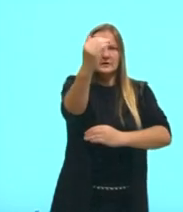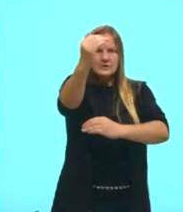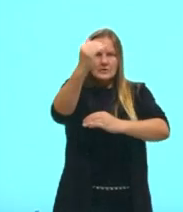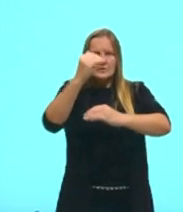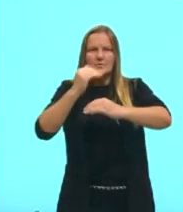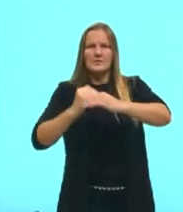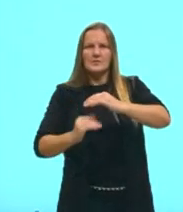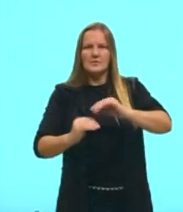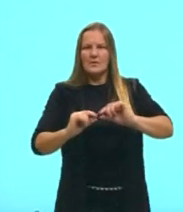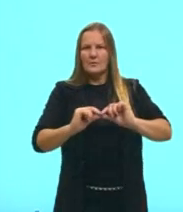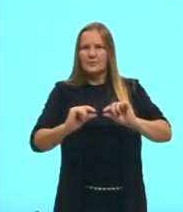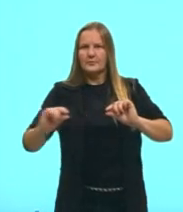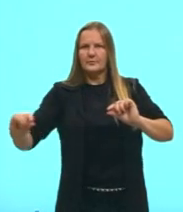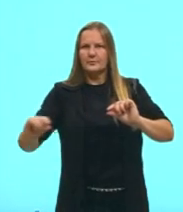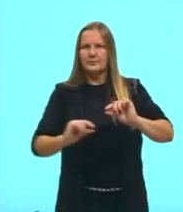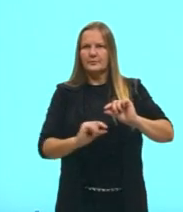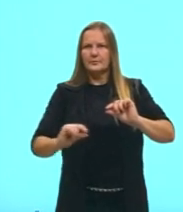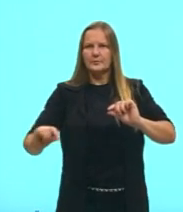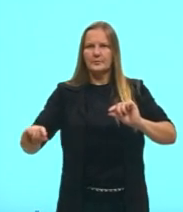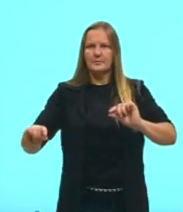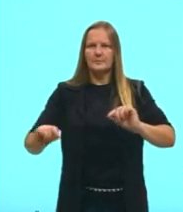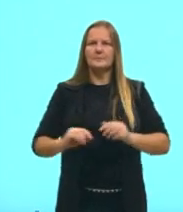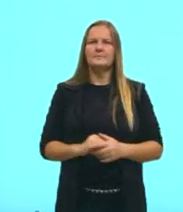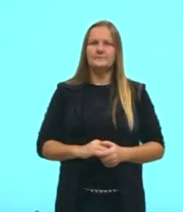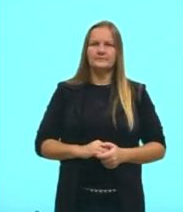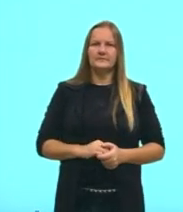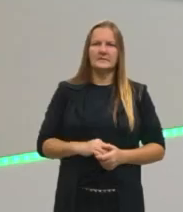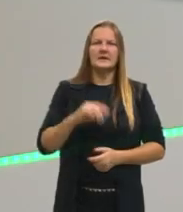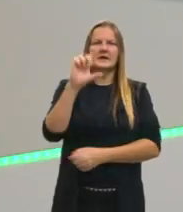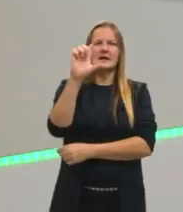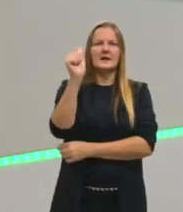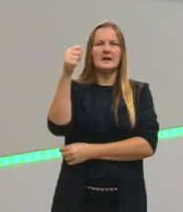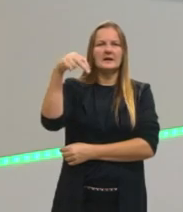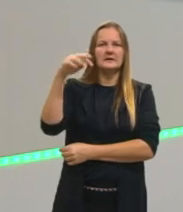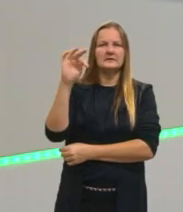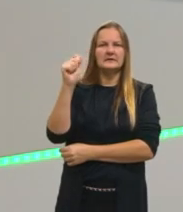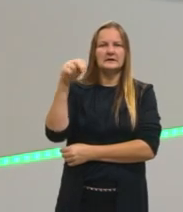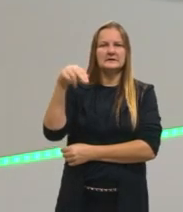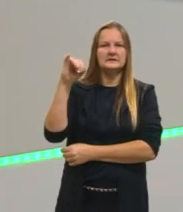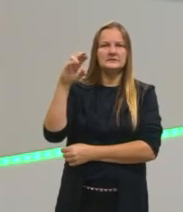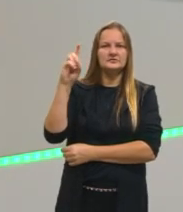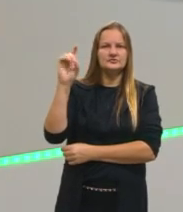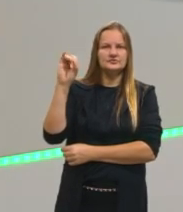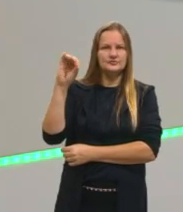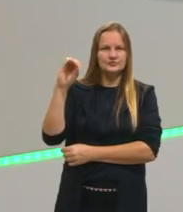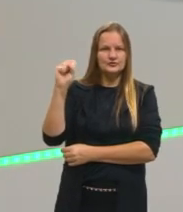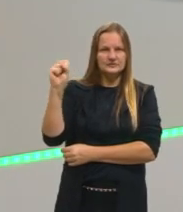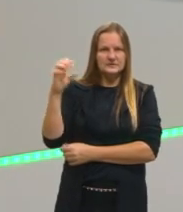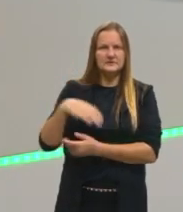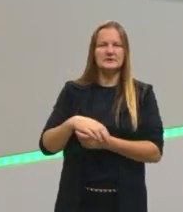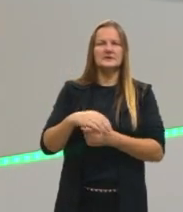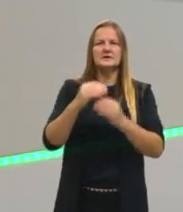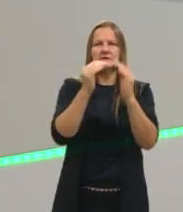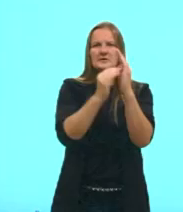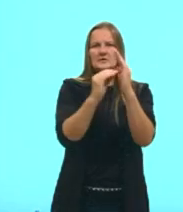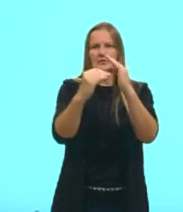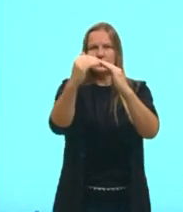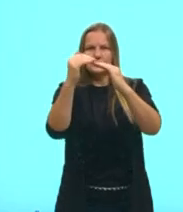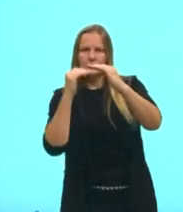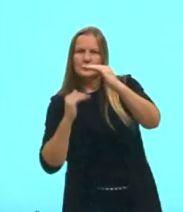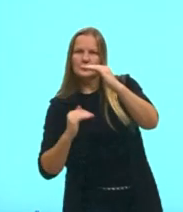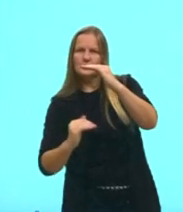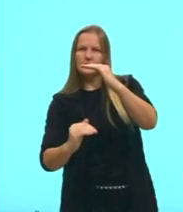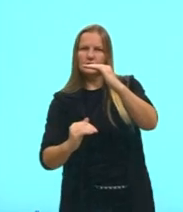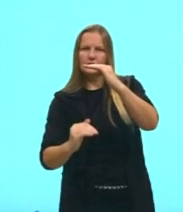l a l o que são os lantanídeos e esse segundo aqui que é doar-se a LR